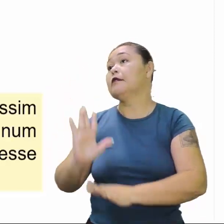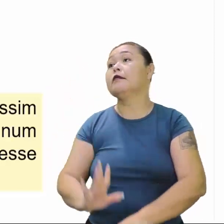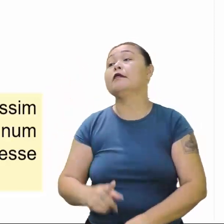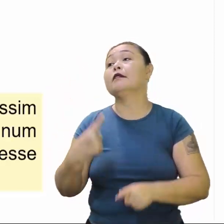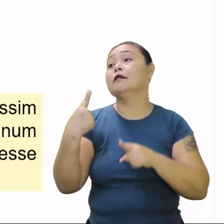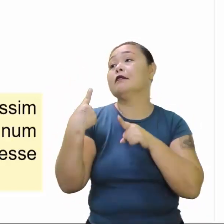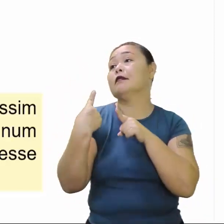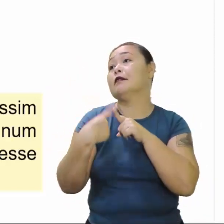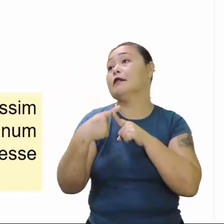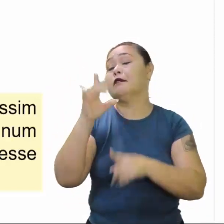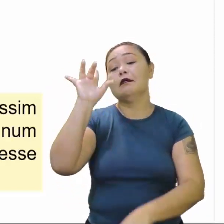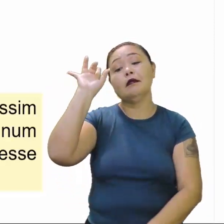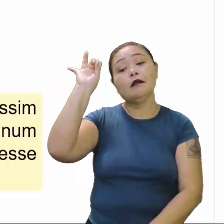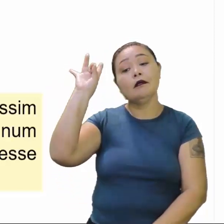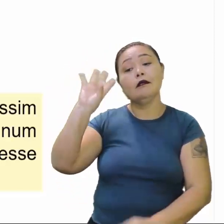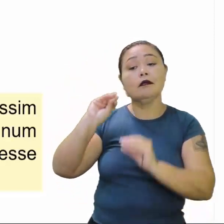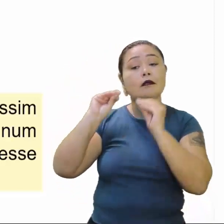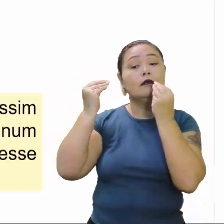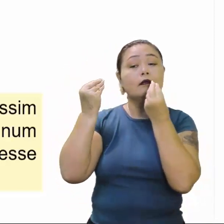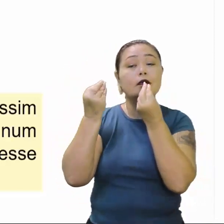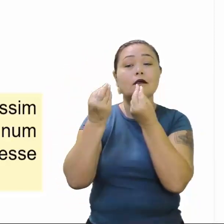Porque cada substância